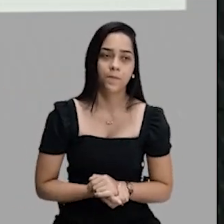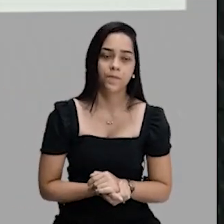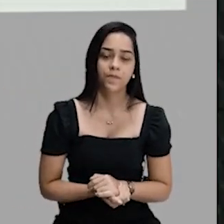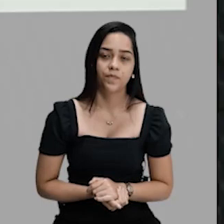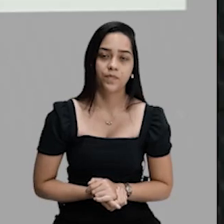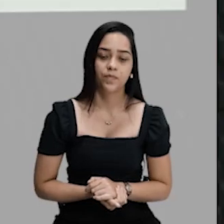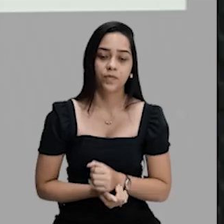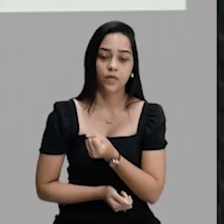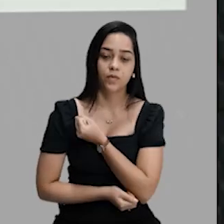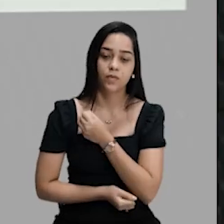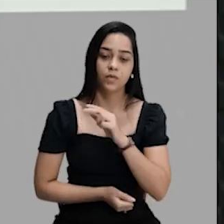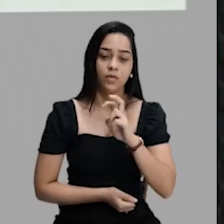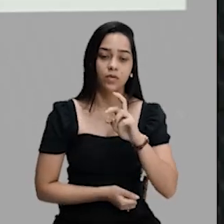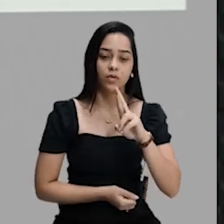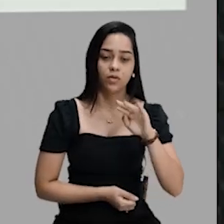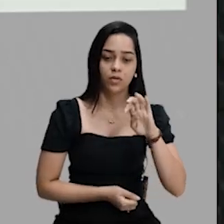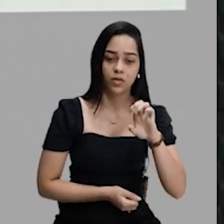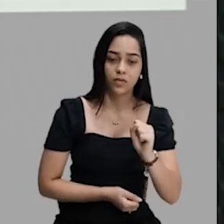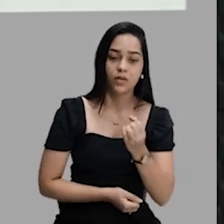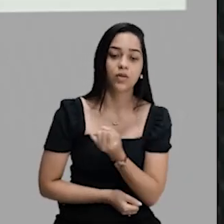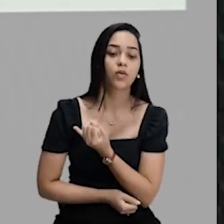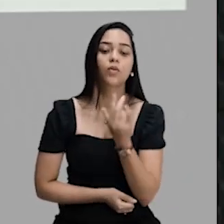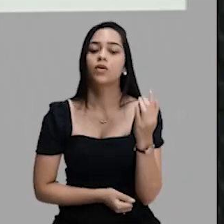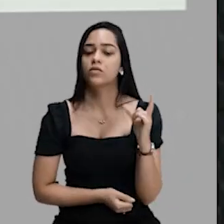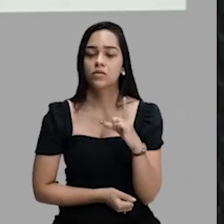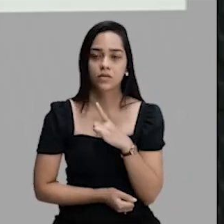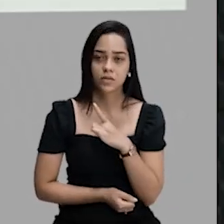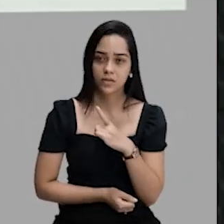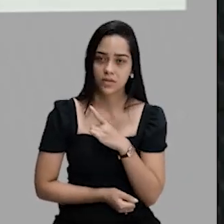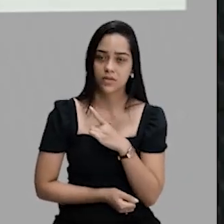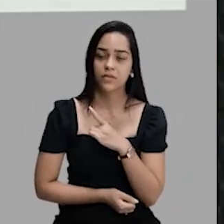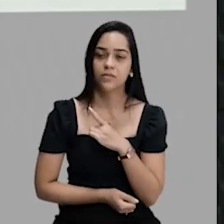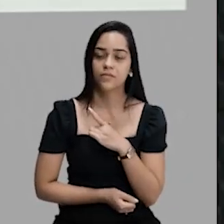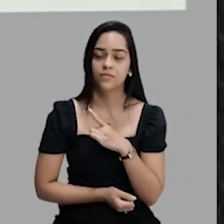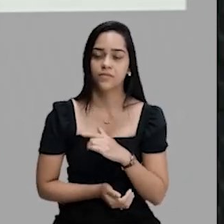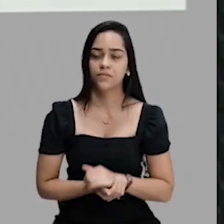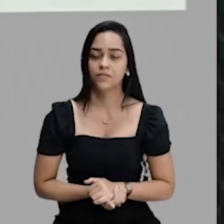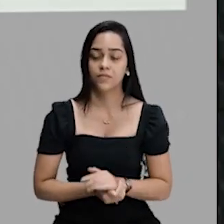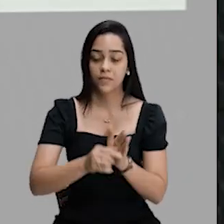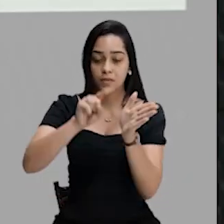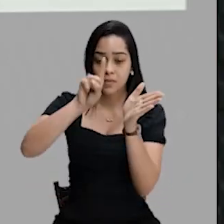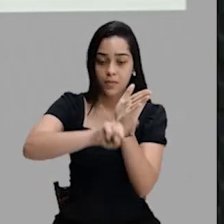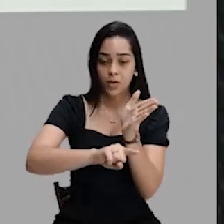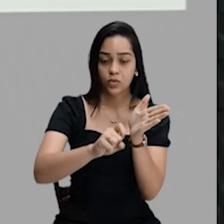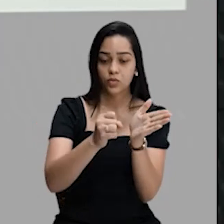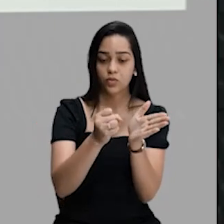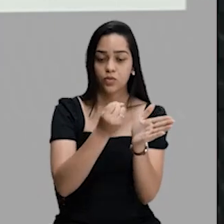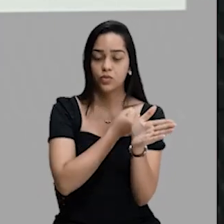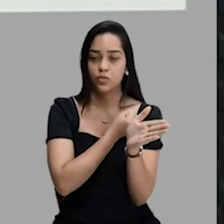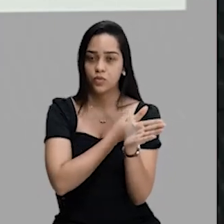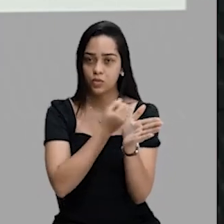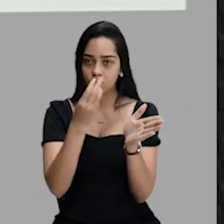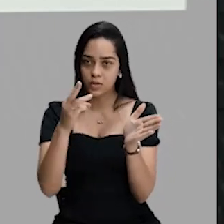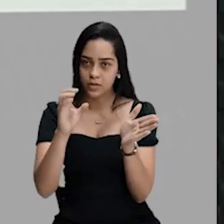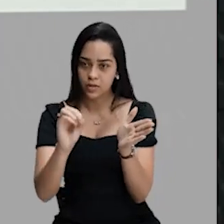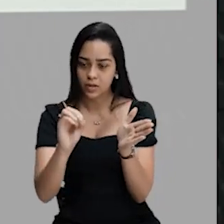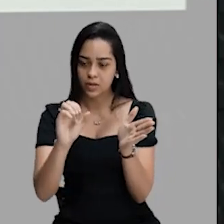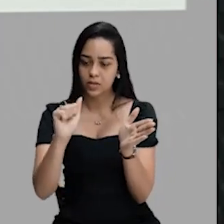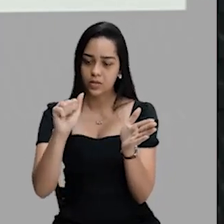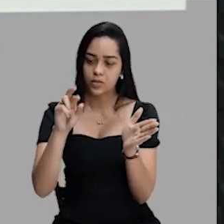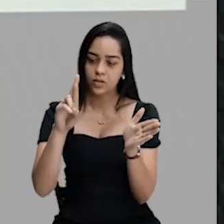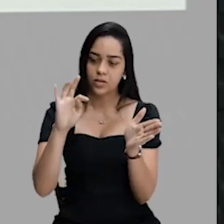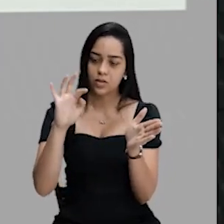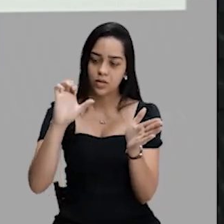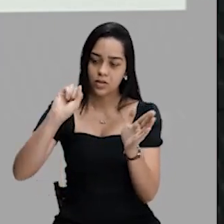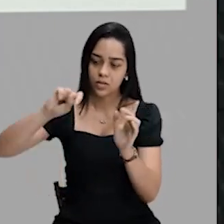quero saber quantos vértices tem, tá? Menos o número de arestas é 30,